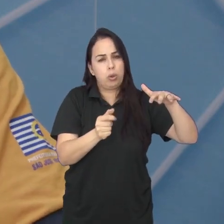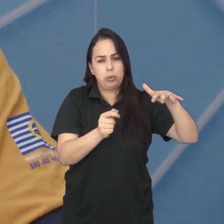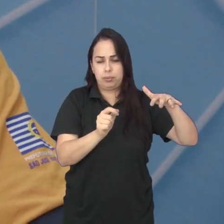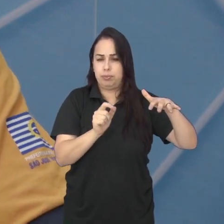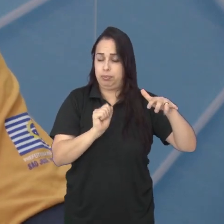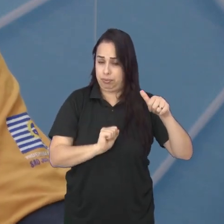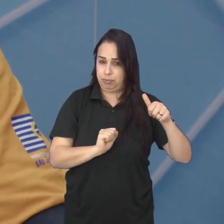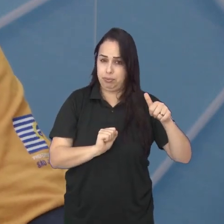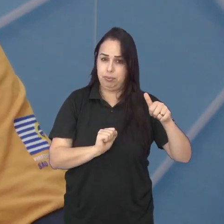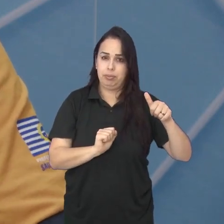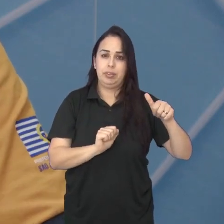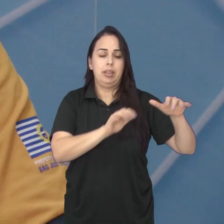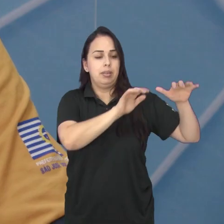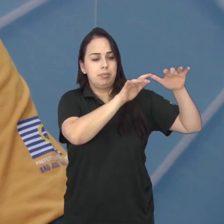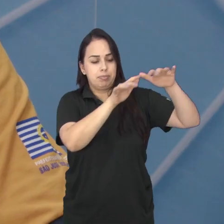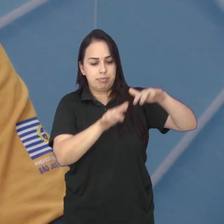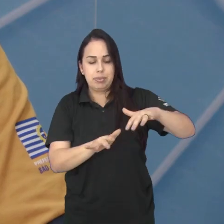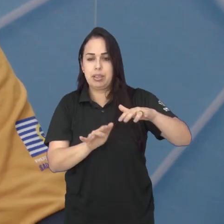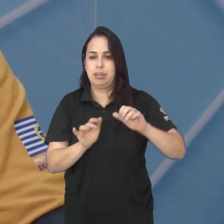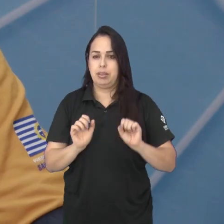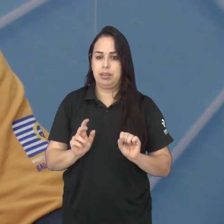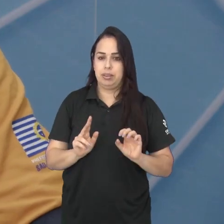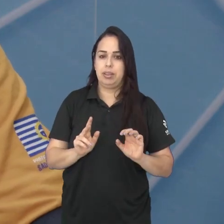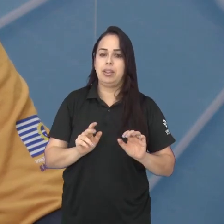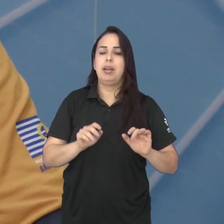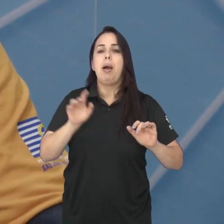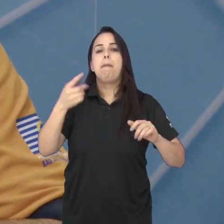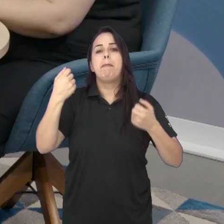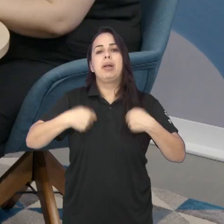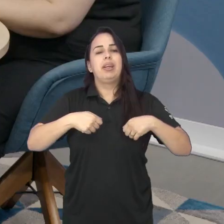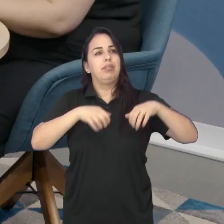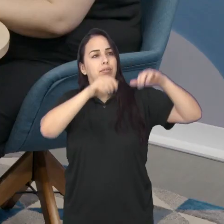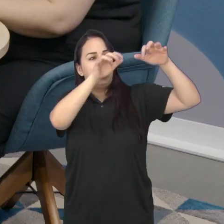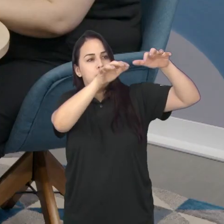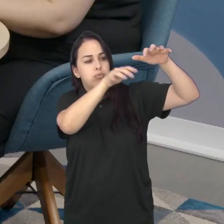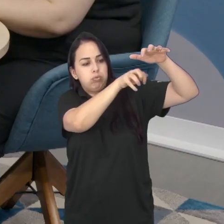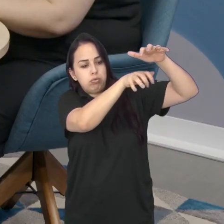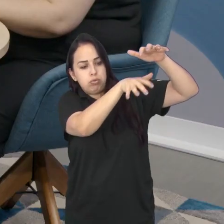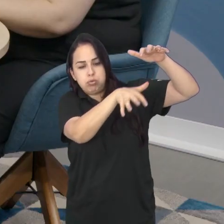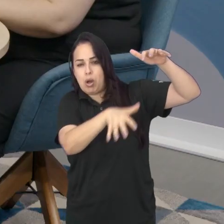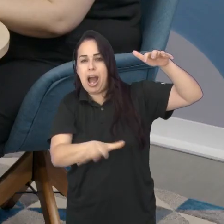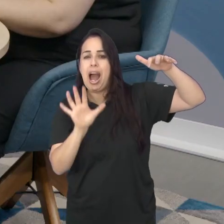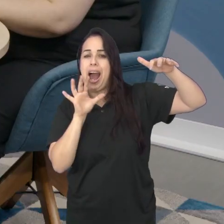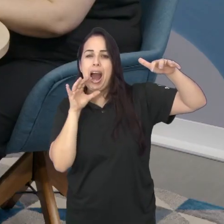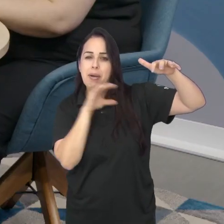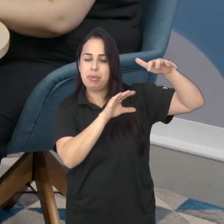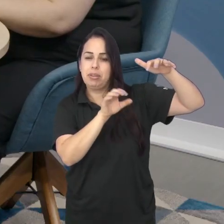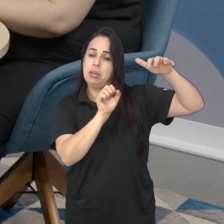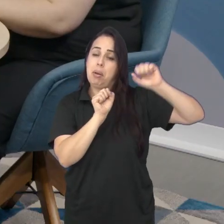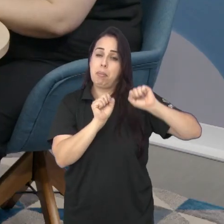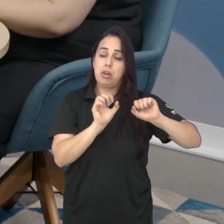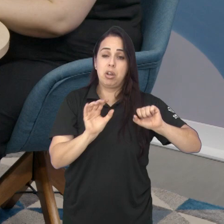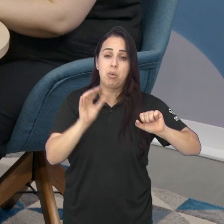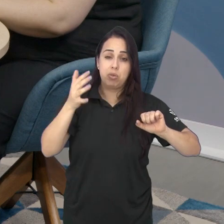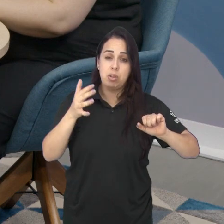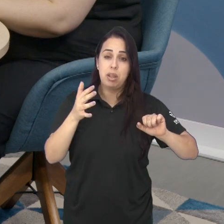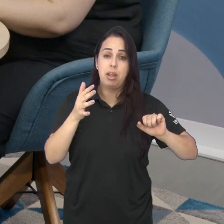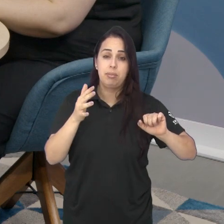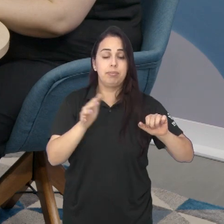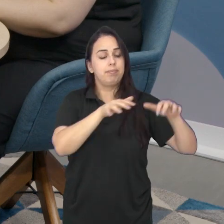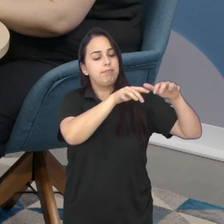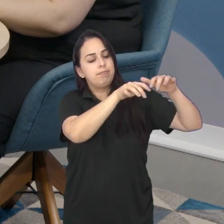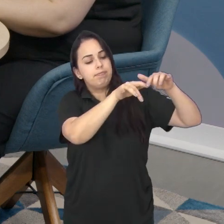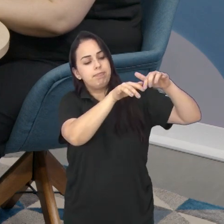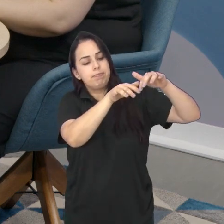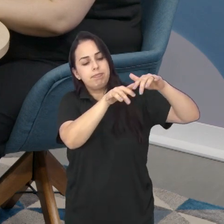consequência, né, da chuva que acontece o encharcamento de solo. Então, ela escorre, isso, né, ela também. escoa mais rápido. Então, o que pode acontecer, que é mais comum às